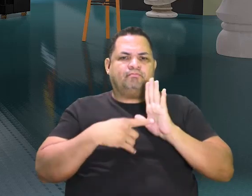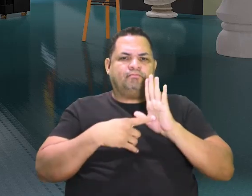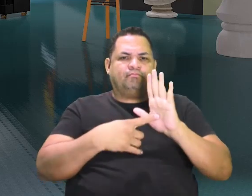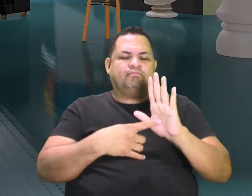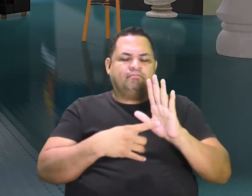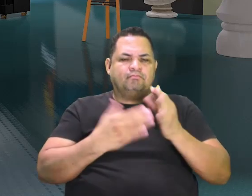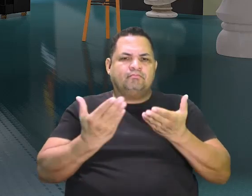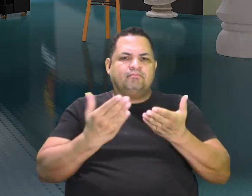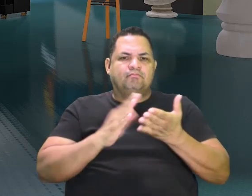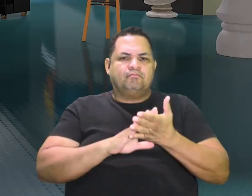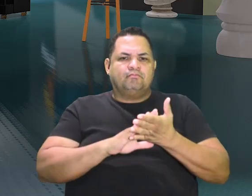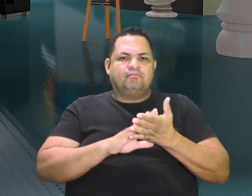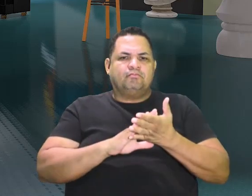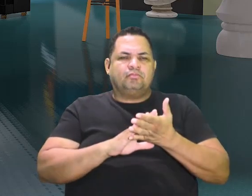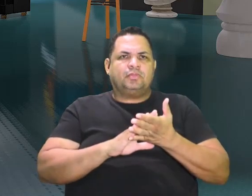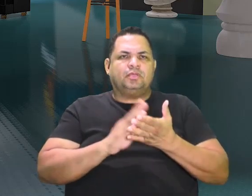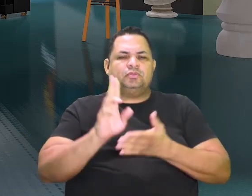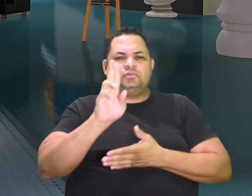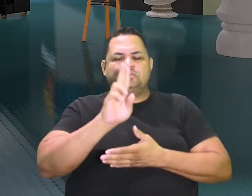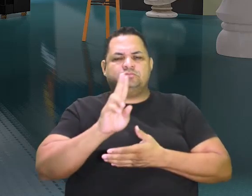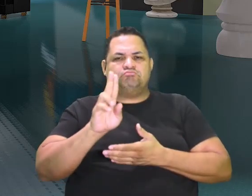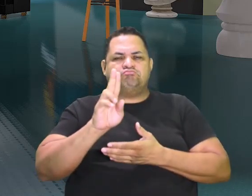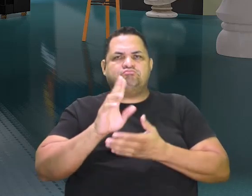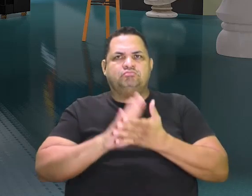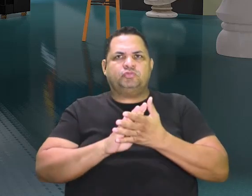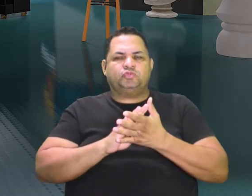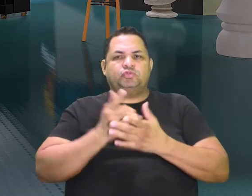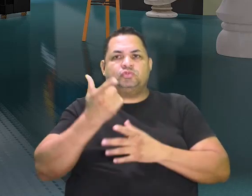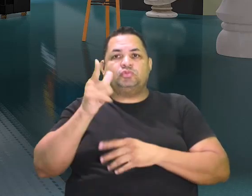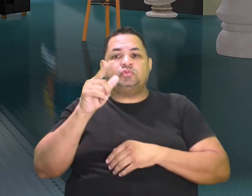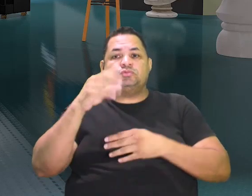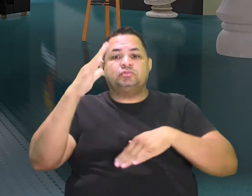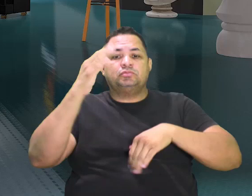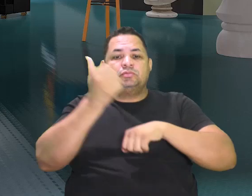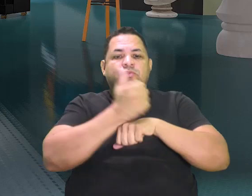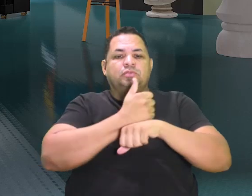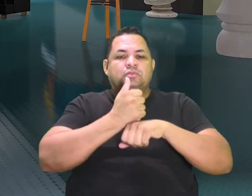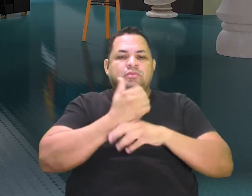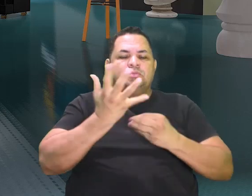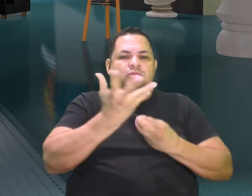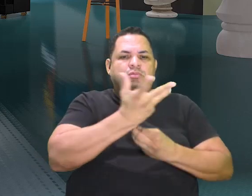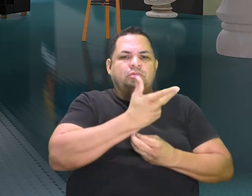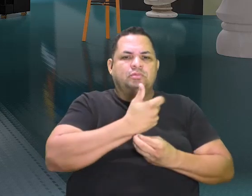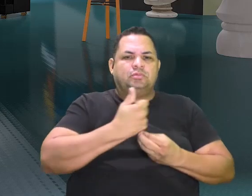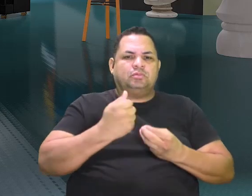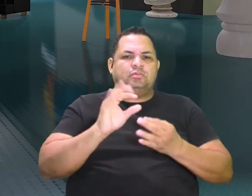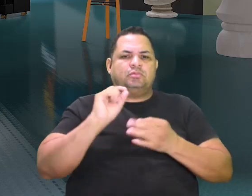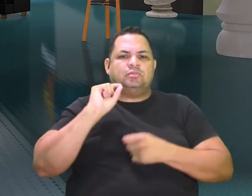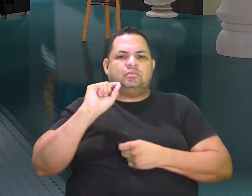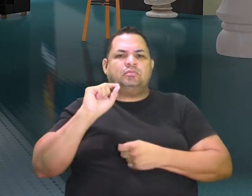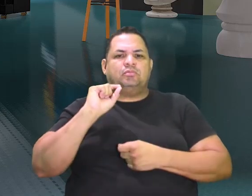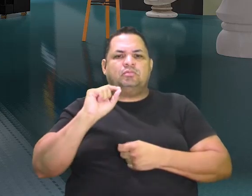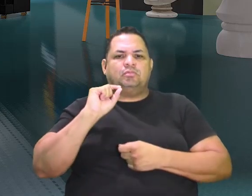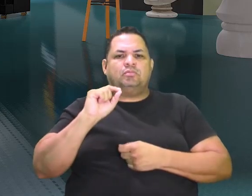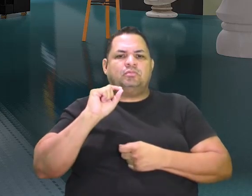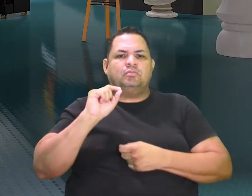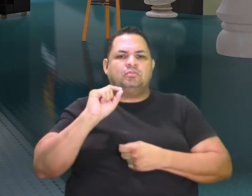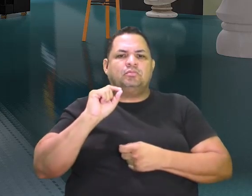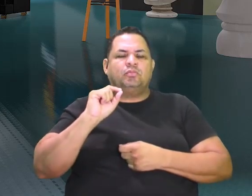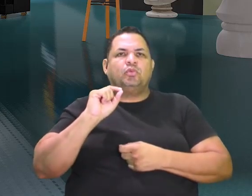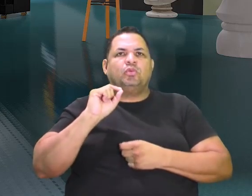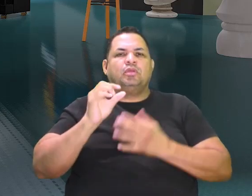retratada, foi recolocada pelos outros artistas, como que aquilo foi, o que foi